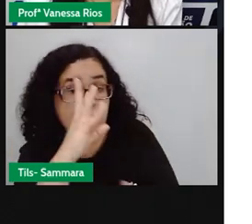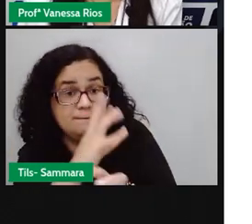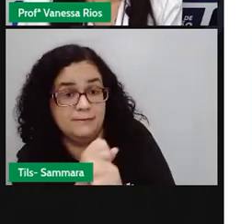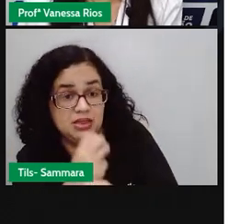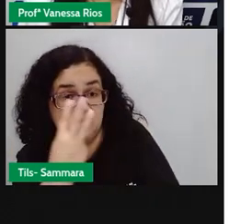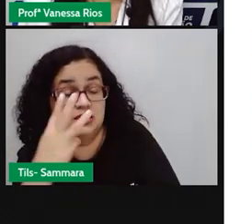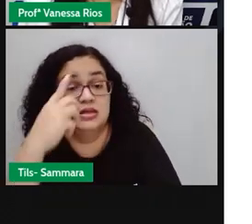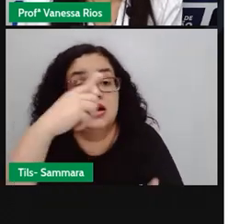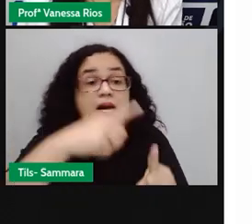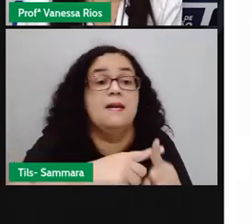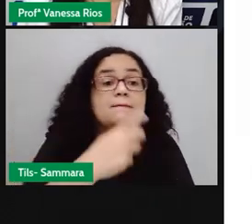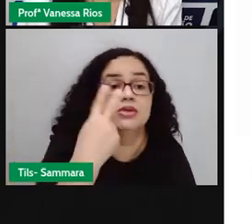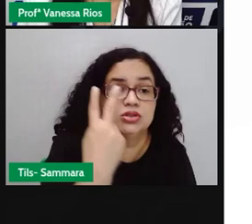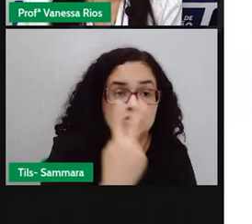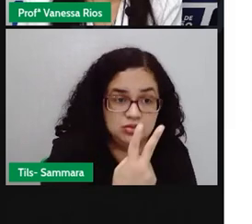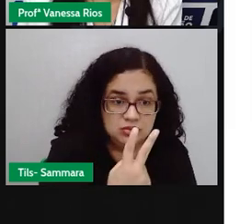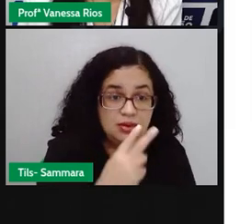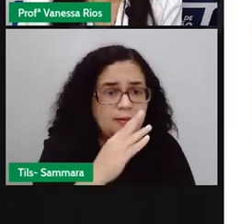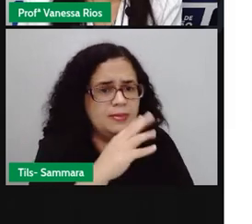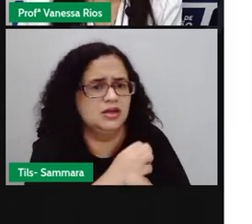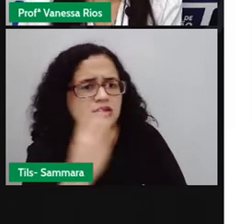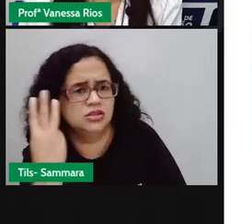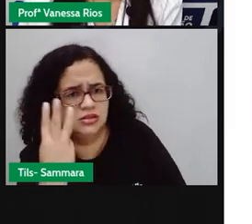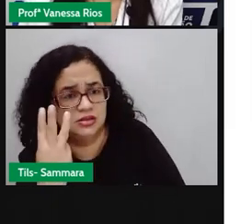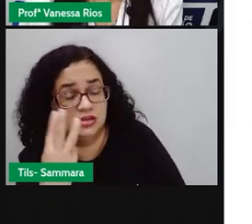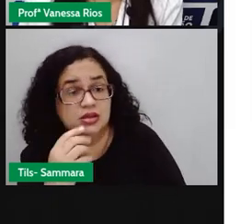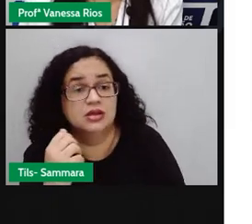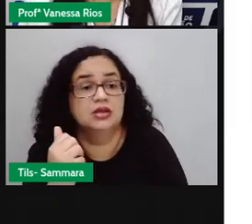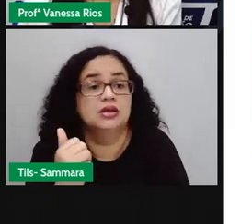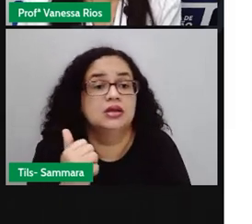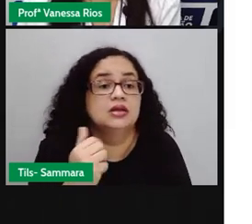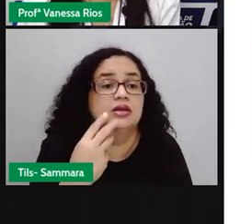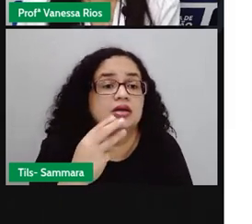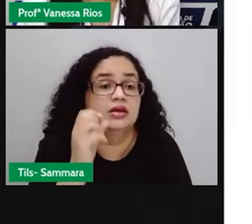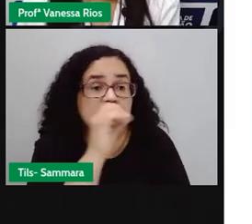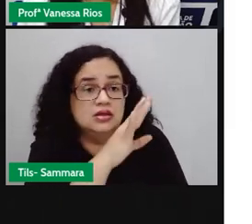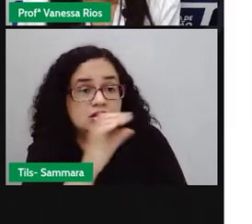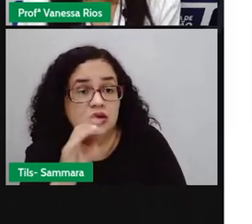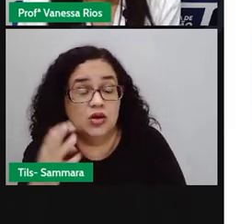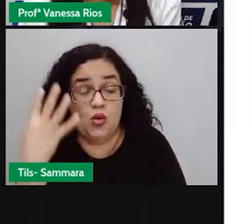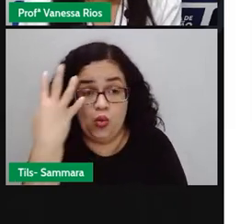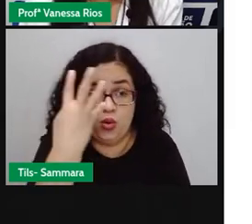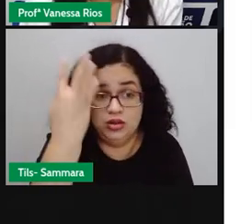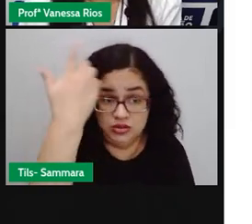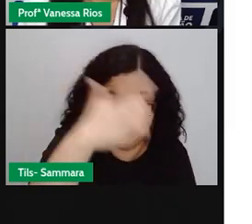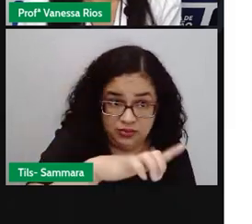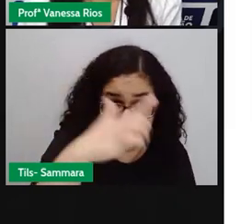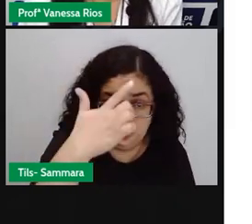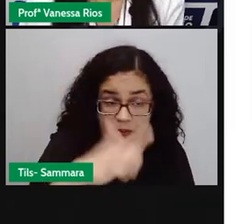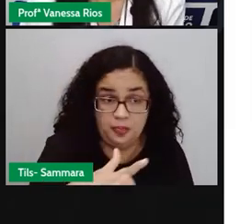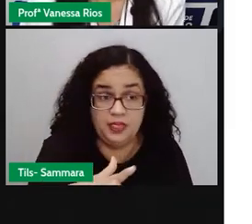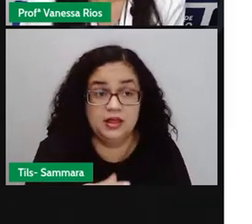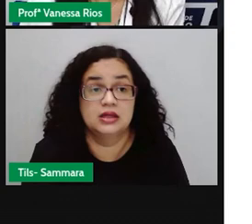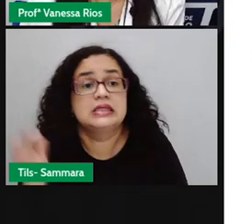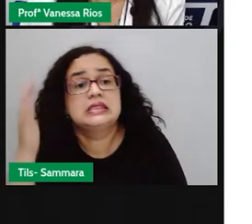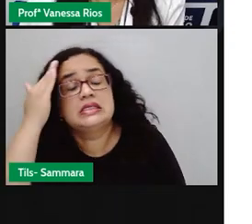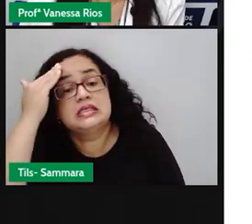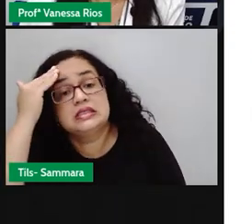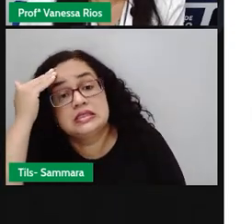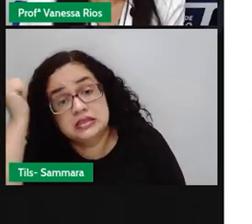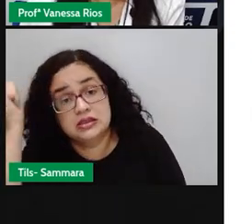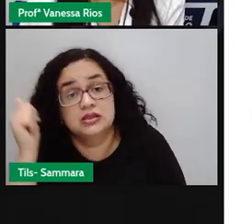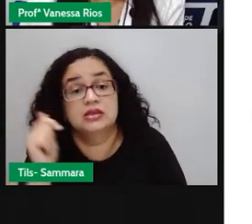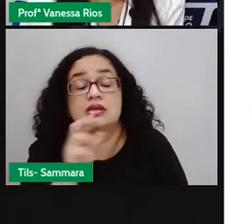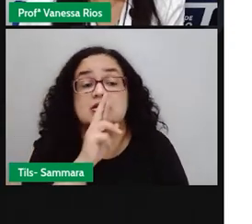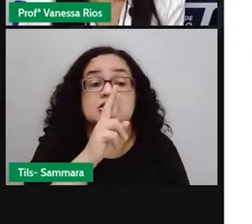3 mais 3 mais 3. Aí são o 3 aparecendo 4 vezes. E a gente sabe que o